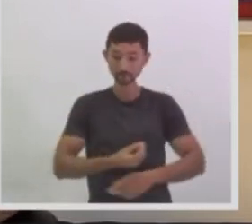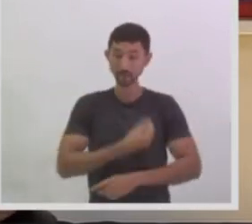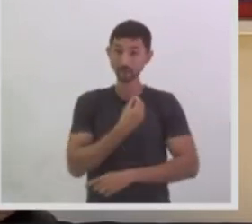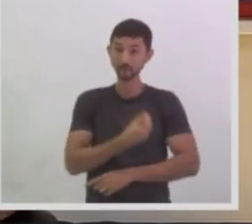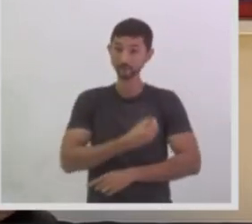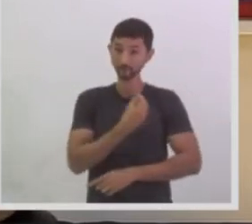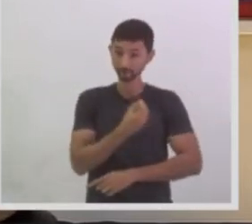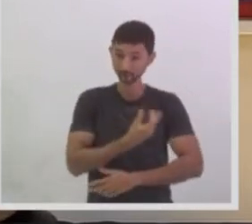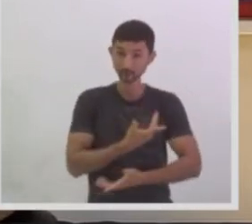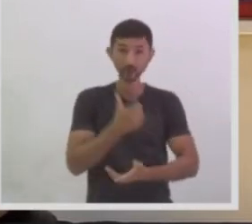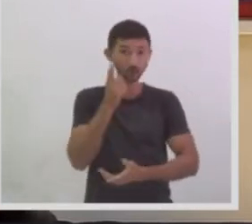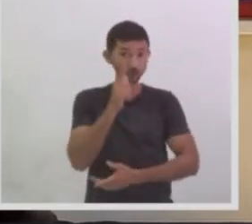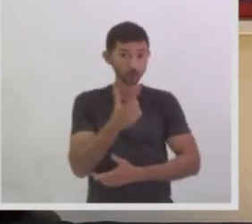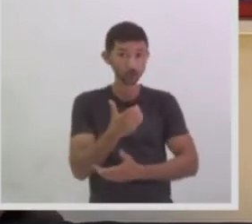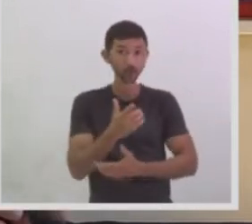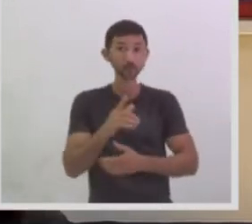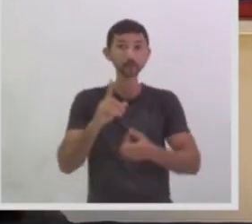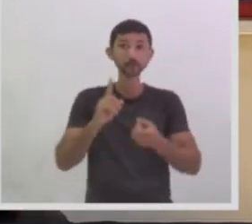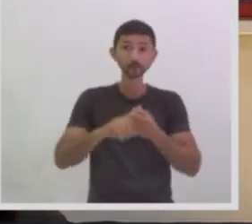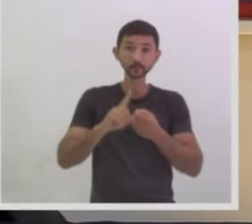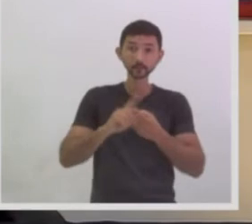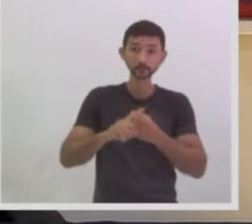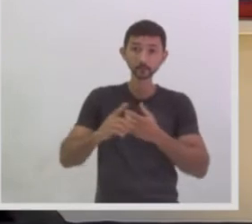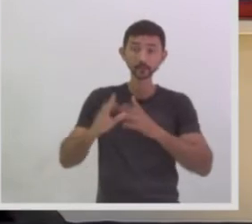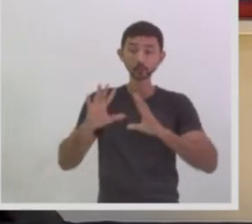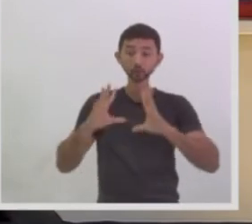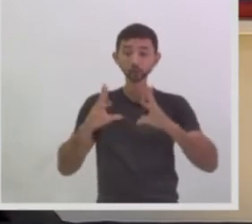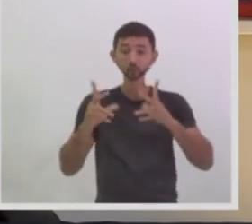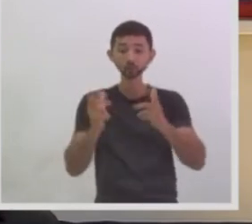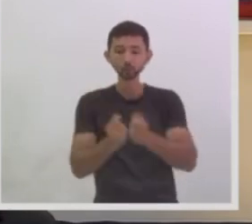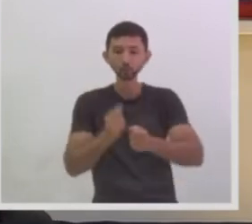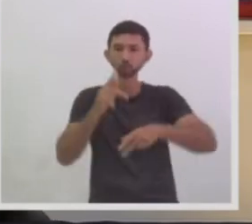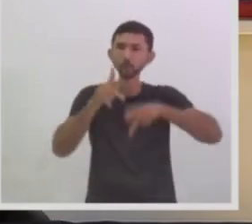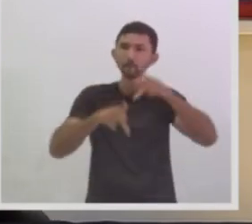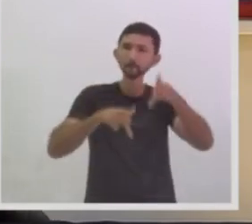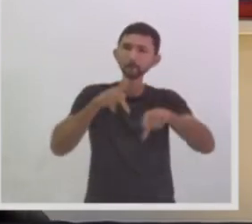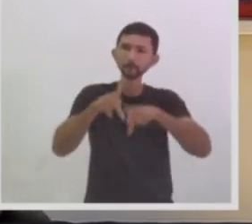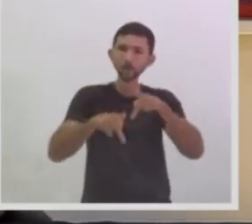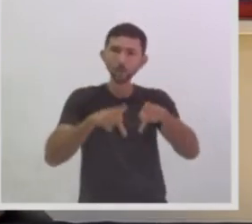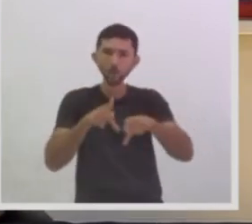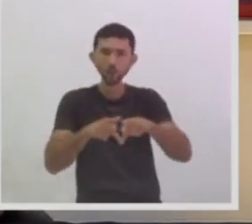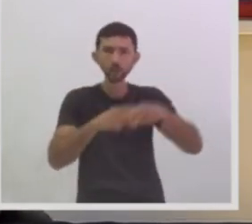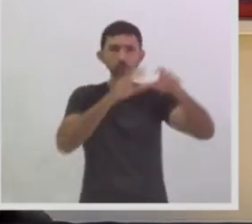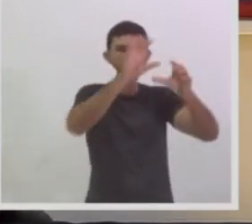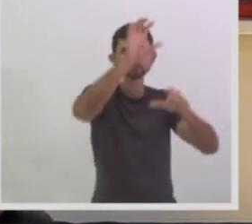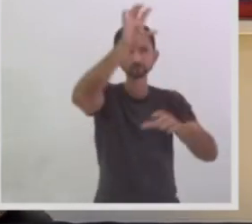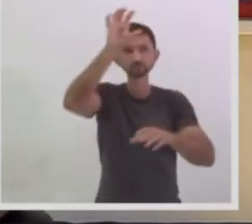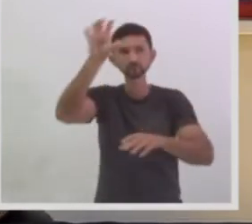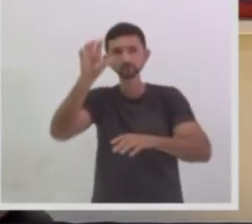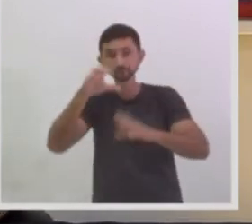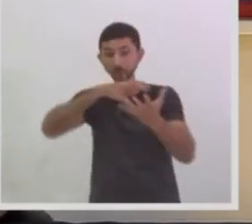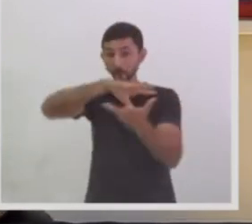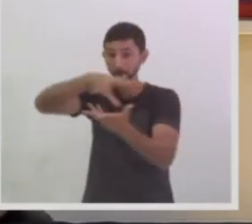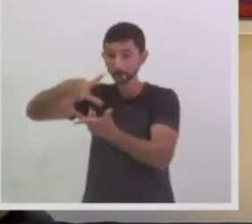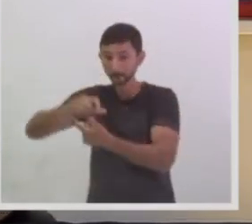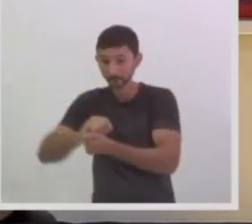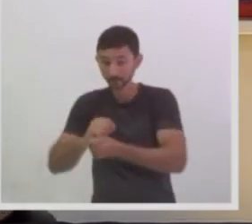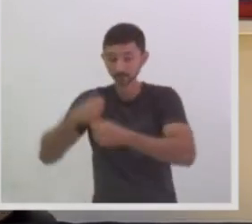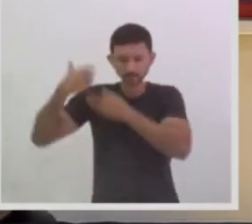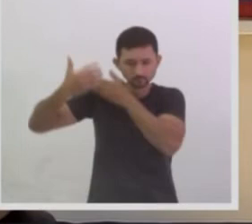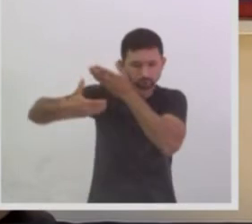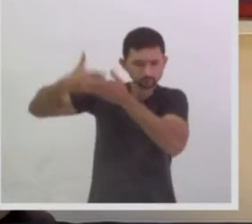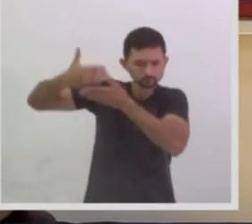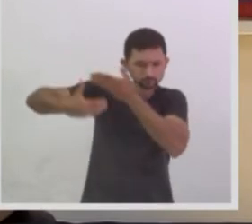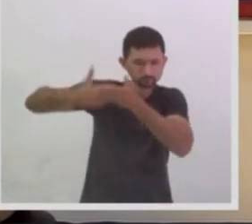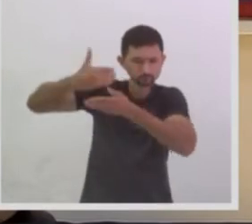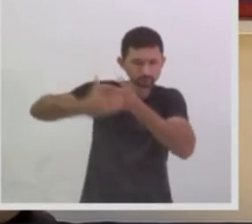sobrevivência, certamente todos os povos, né, em cada canto do planeta ao longo dos séculos, têm se